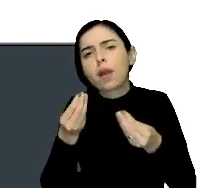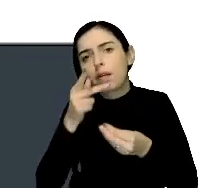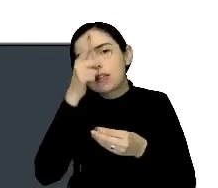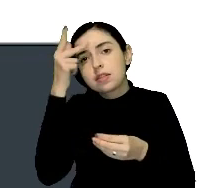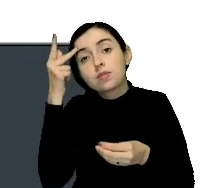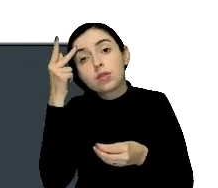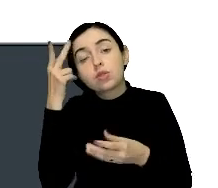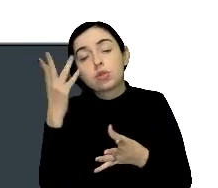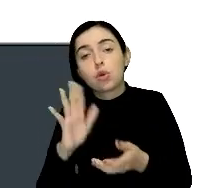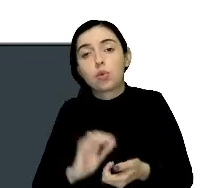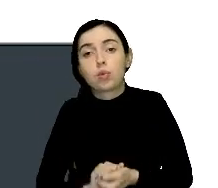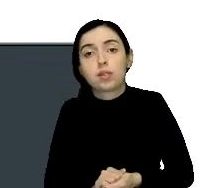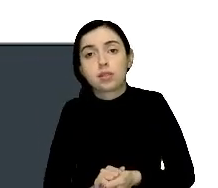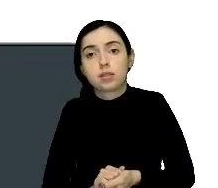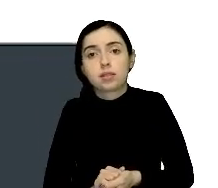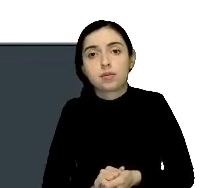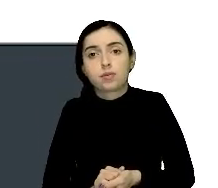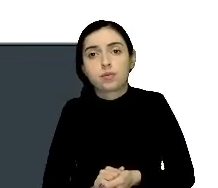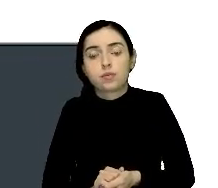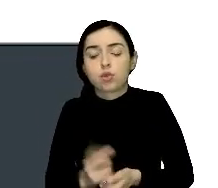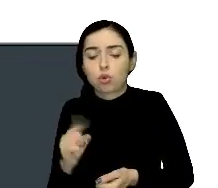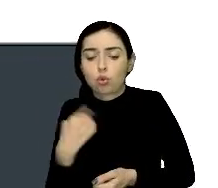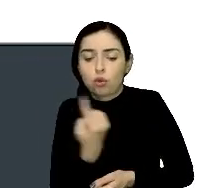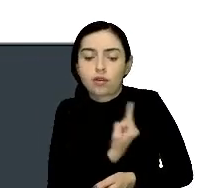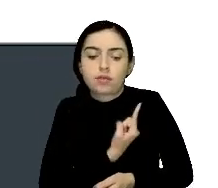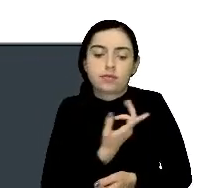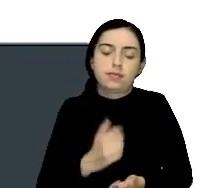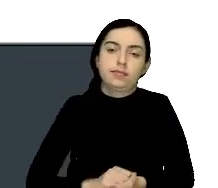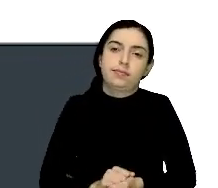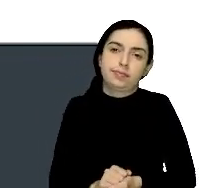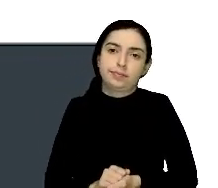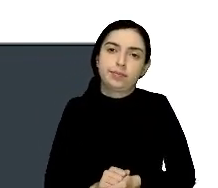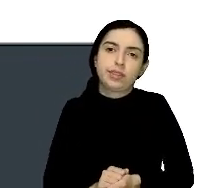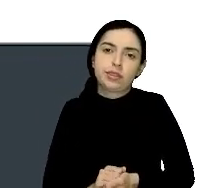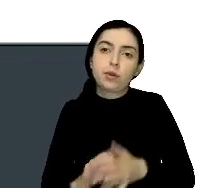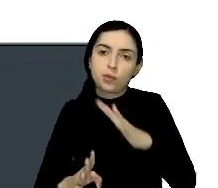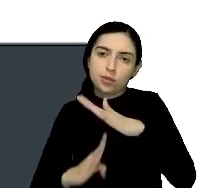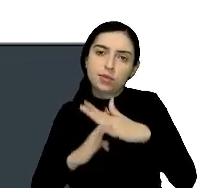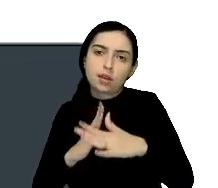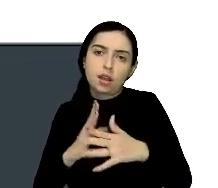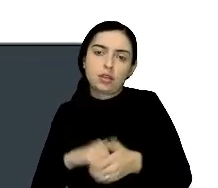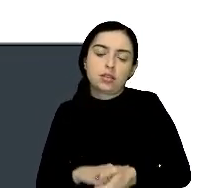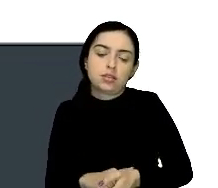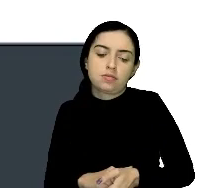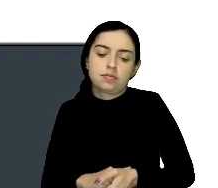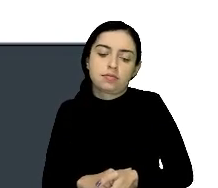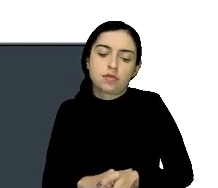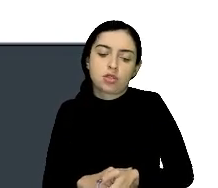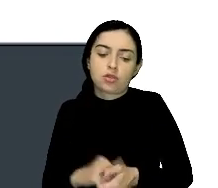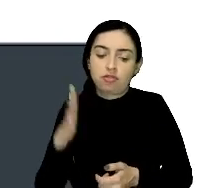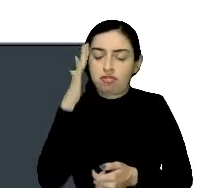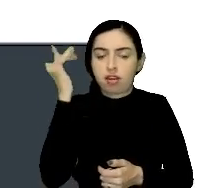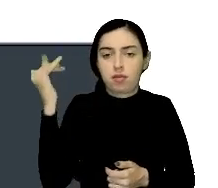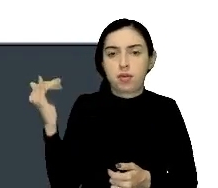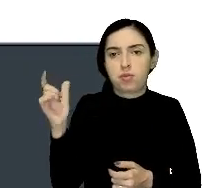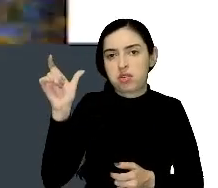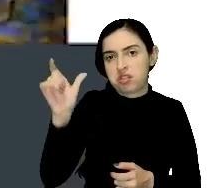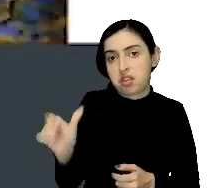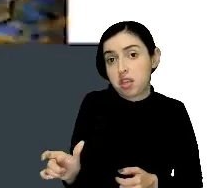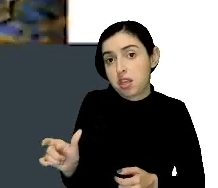migrantes? Na verdade, somos todos nós, né, que somos migrantes, essencialmente. Um dos migrantes famosos é esse, o outro